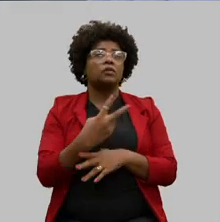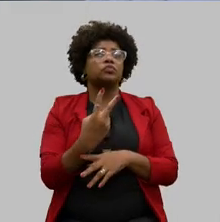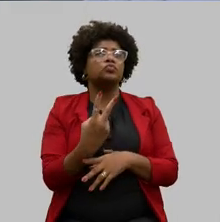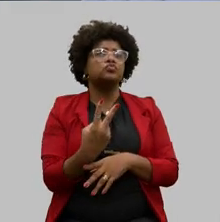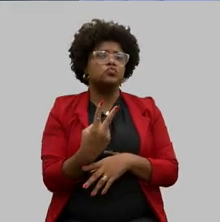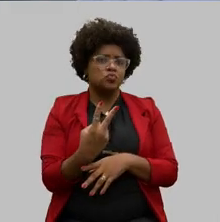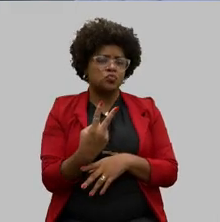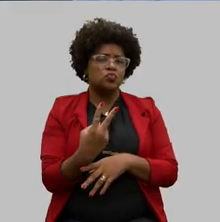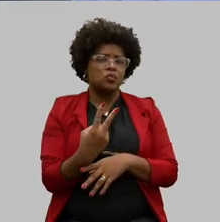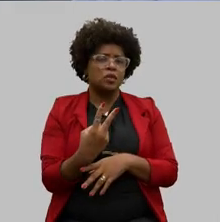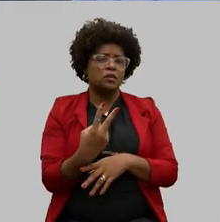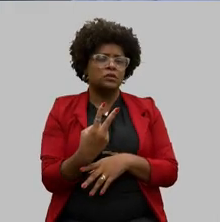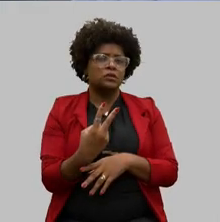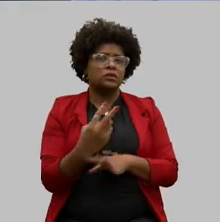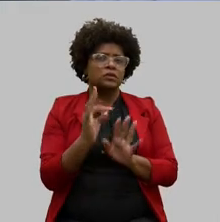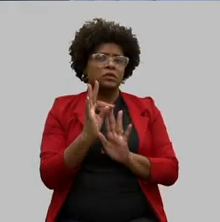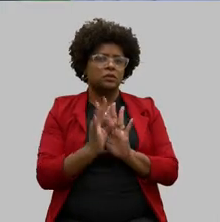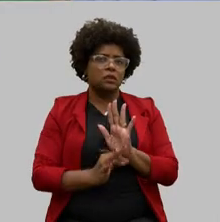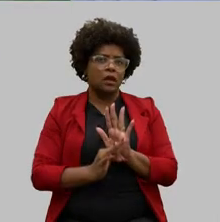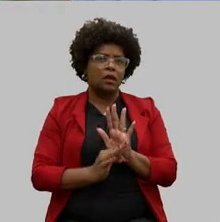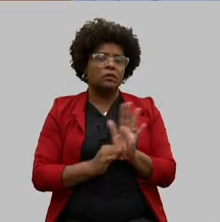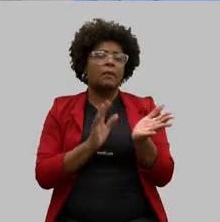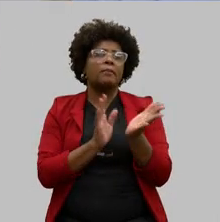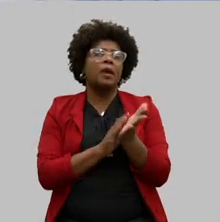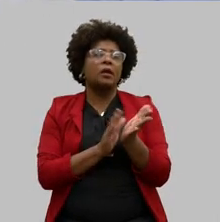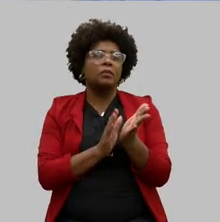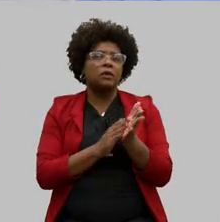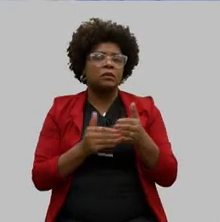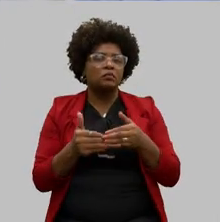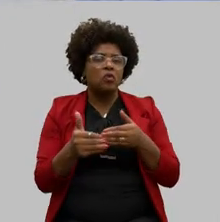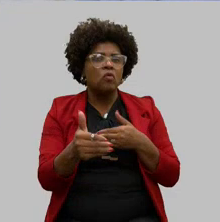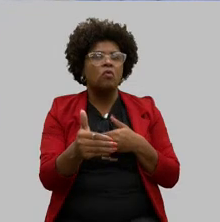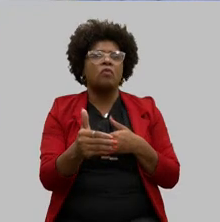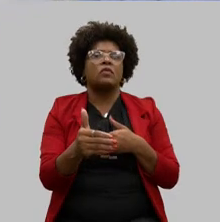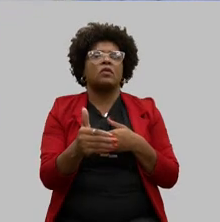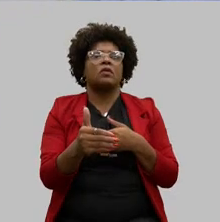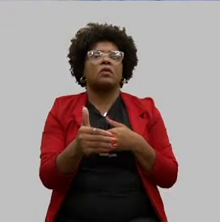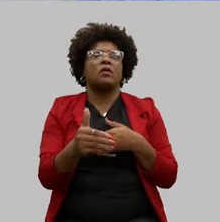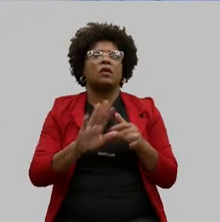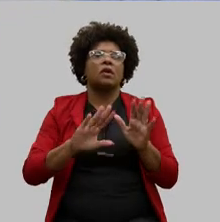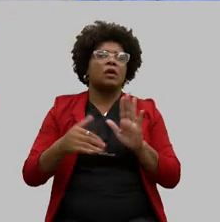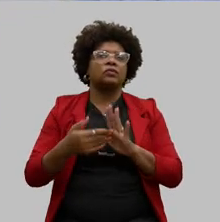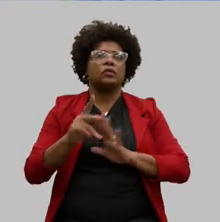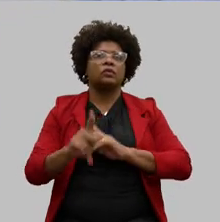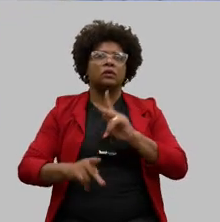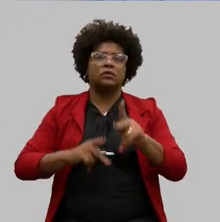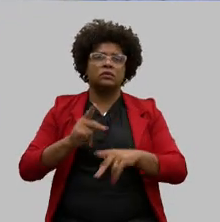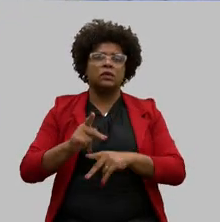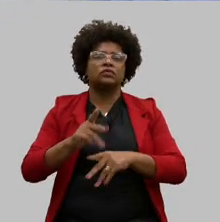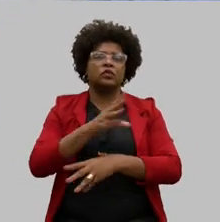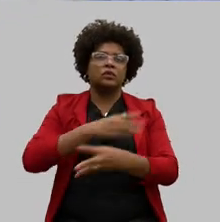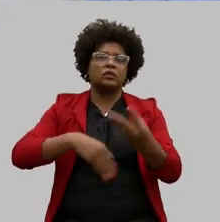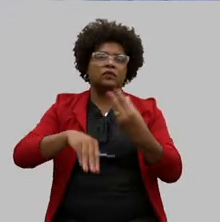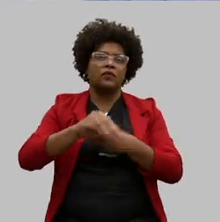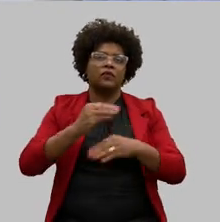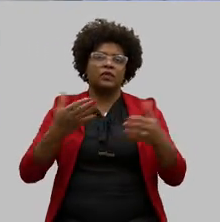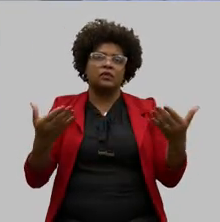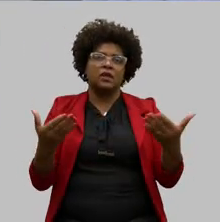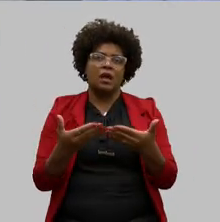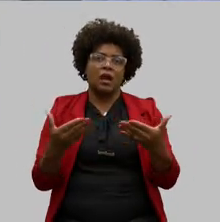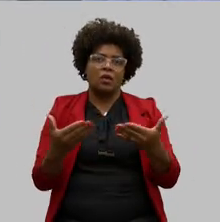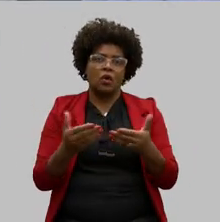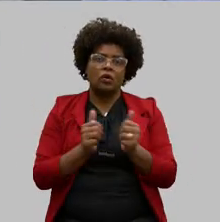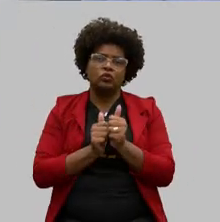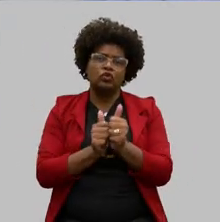considerações parabenizando pela iniciativa e a todos os envolvidos neste neste momento que possamos juntos